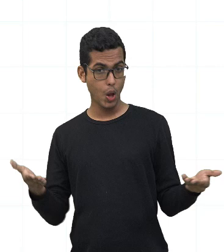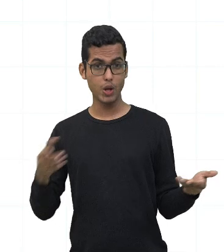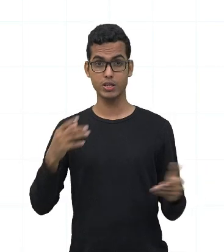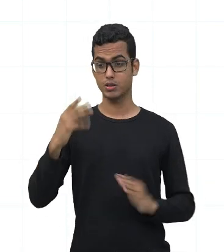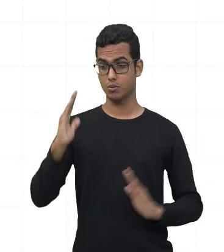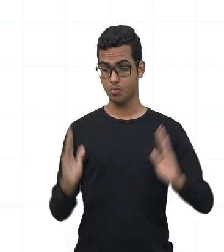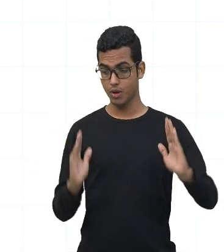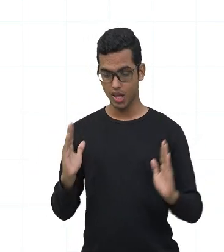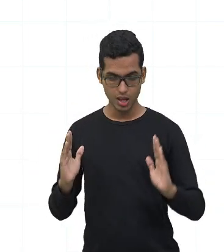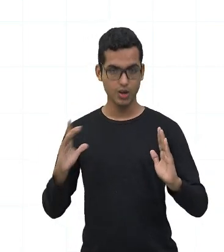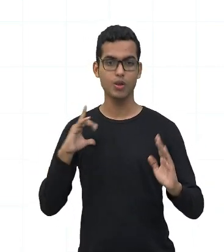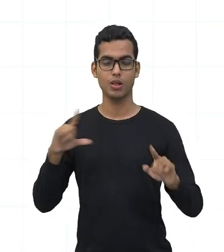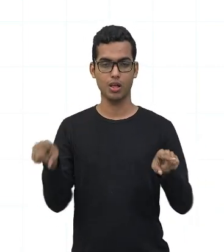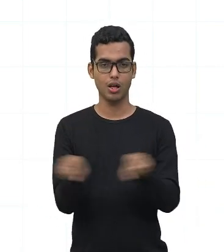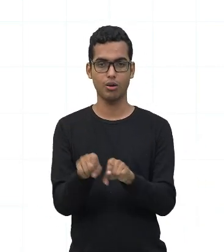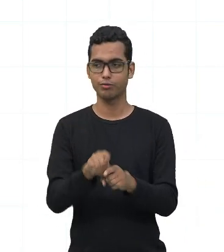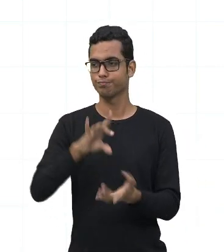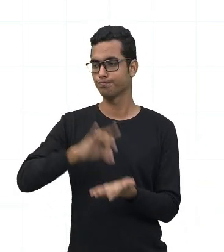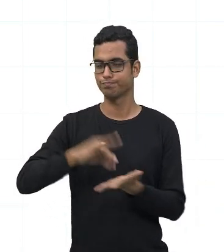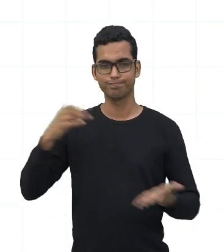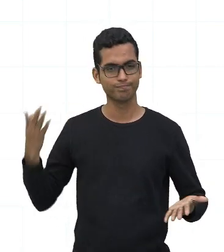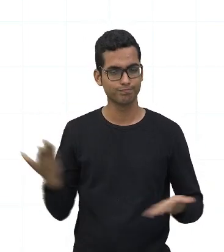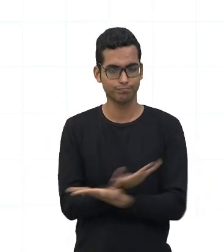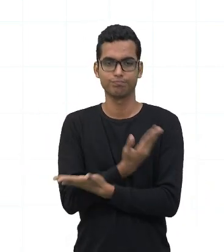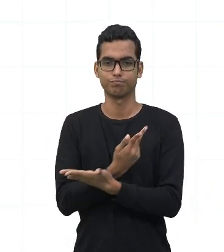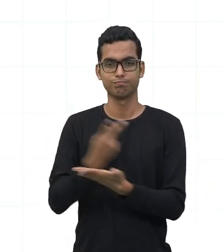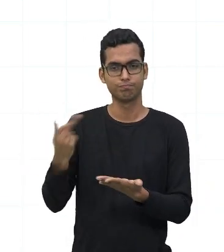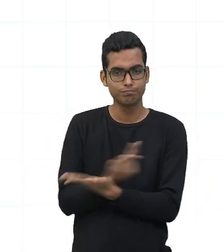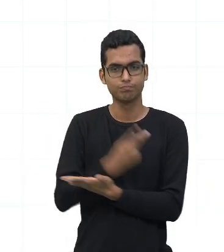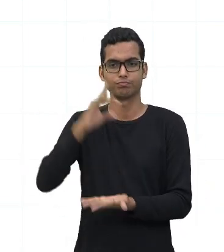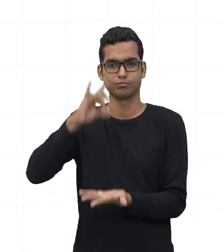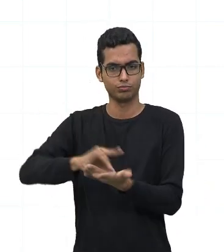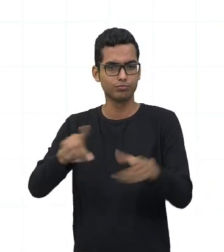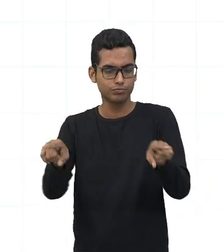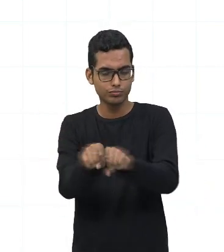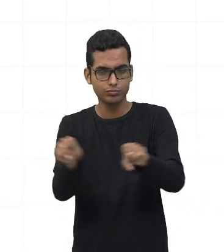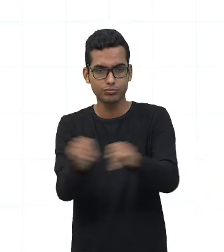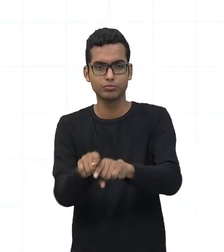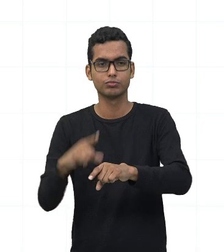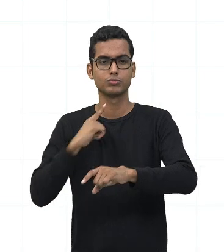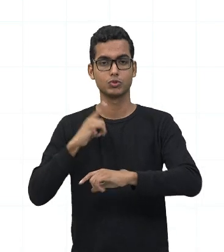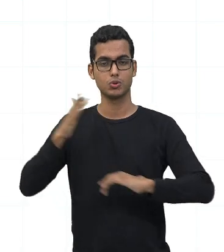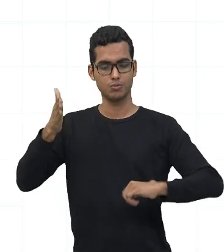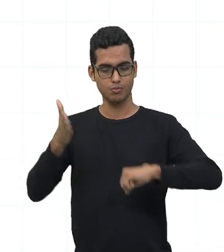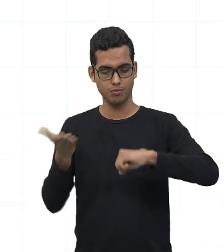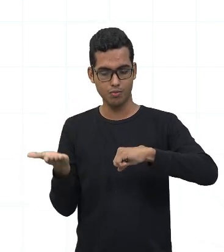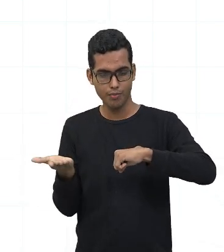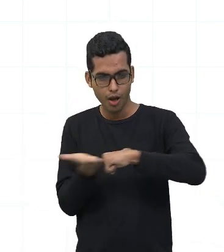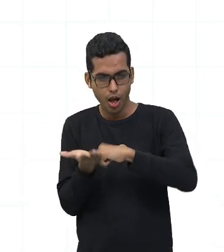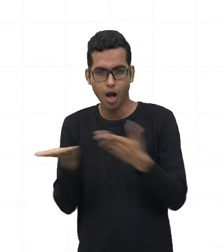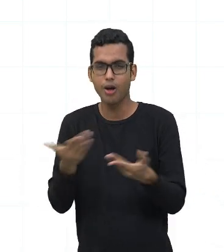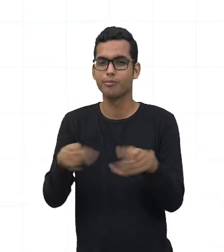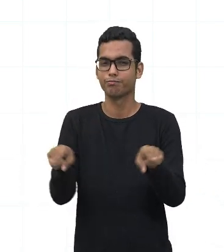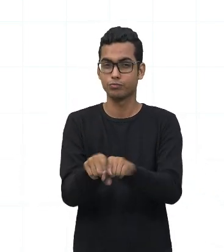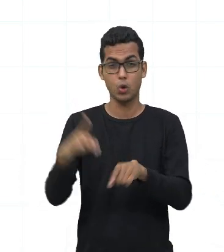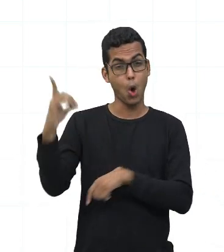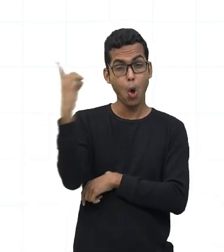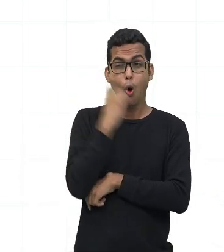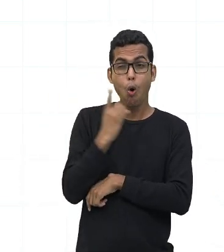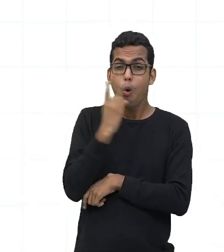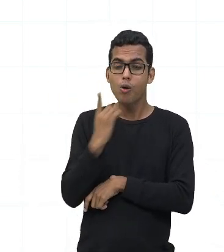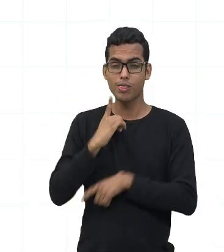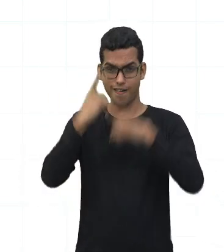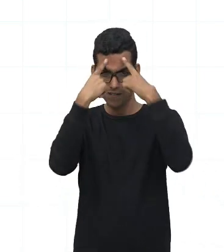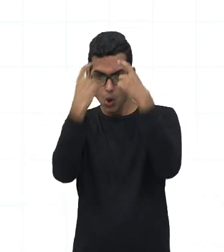acontece muito. Temos várias histórias, várias notícias todos os dias de